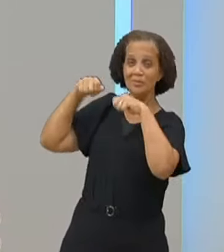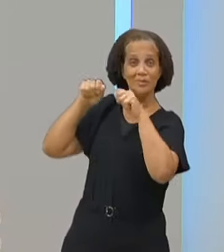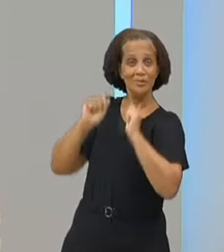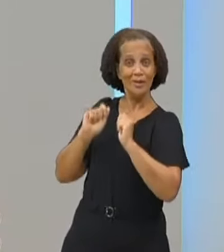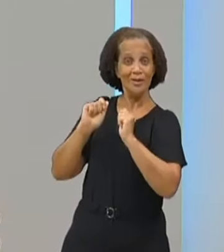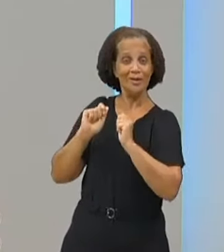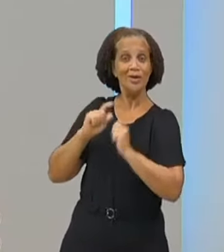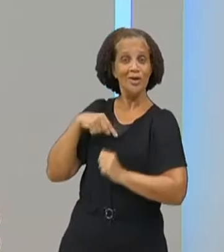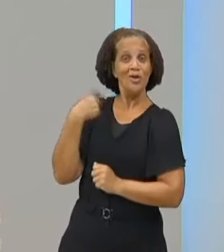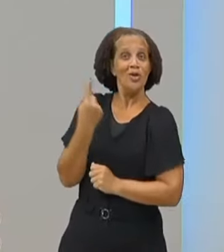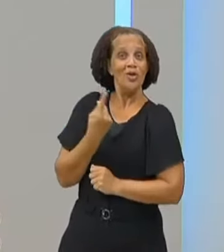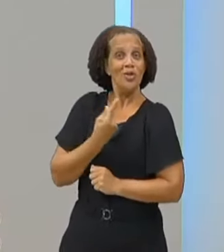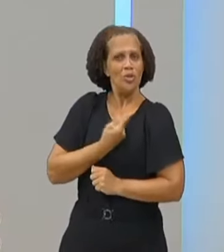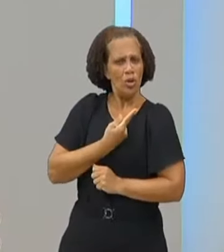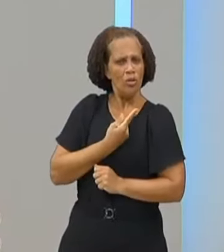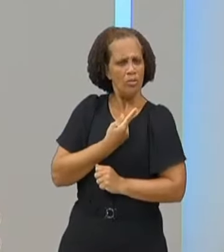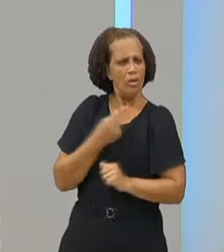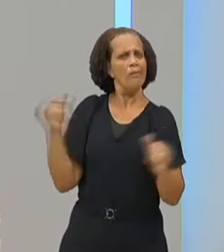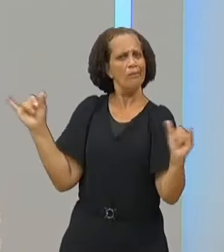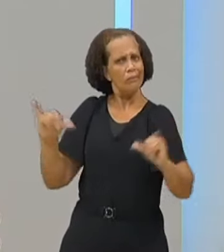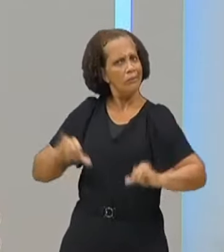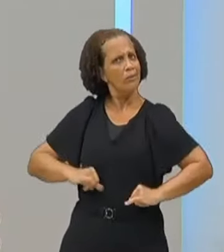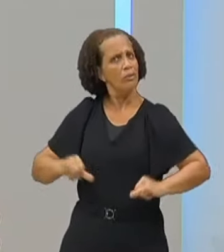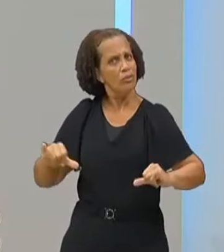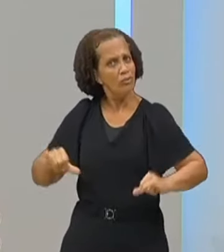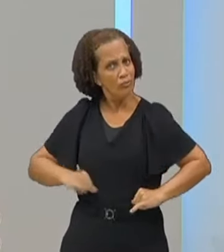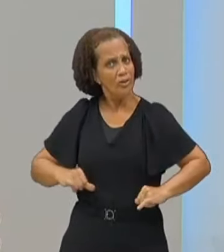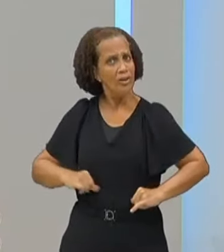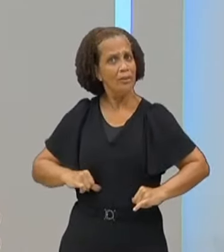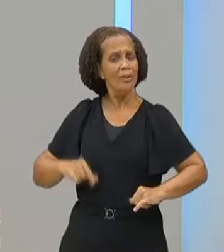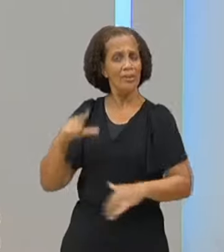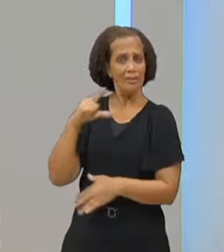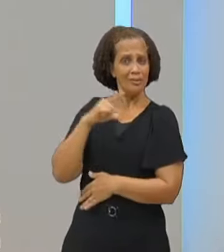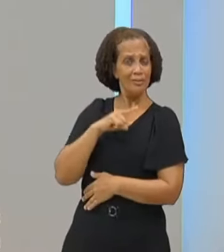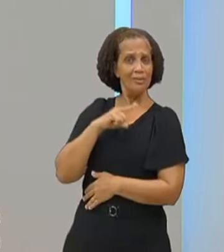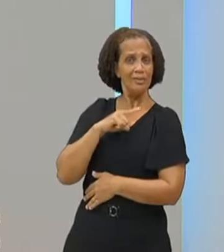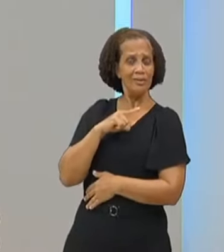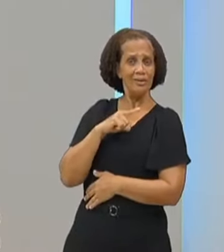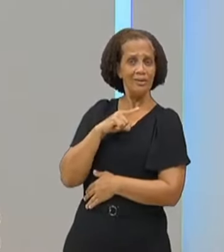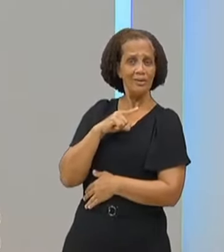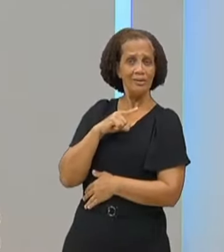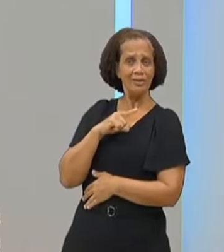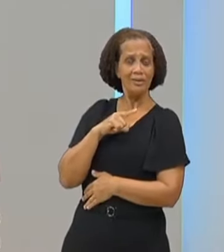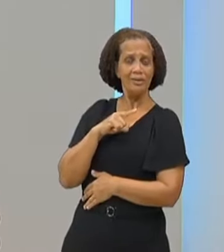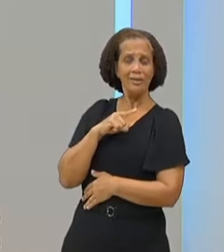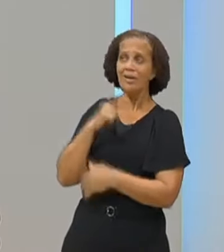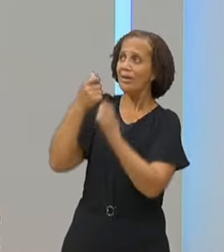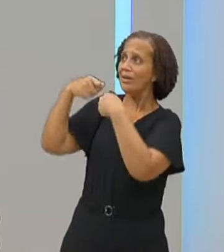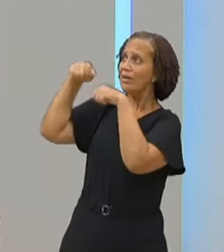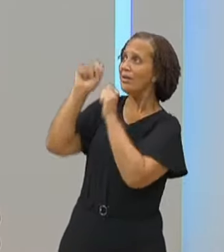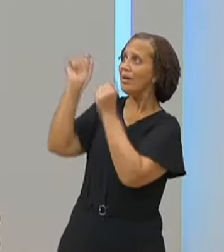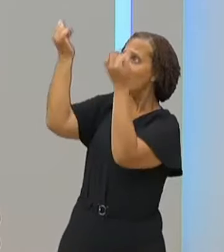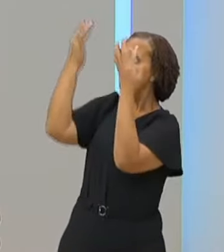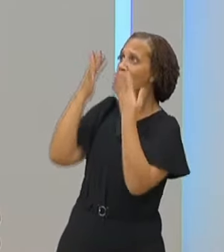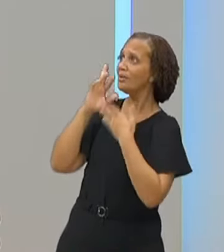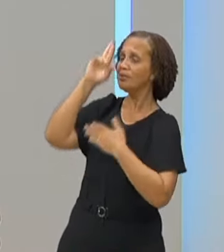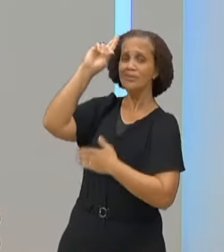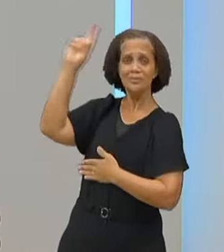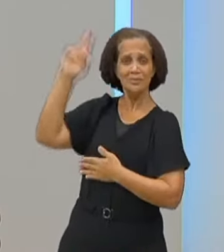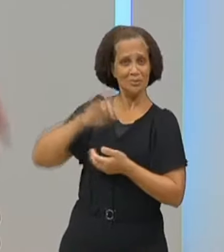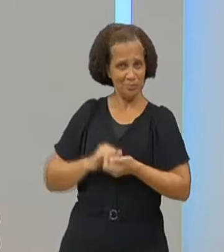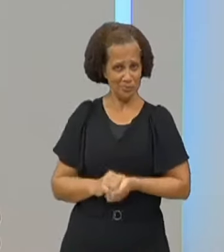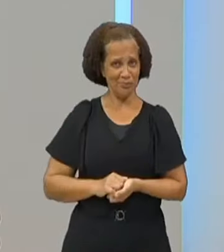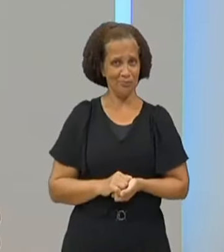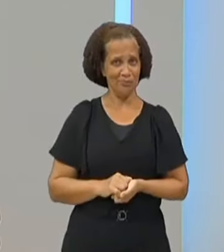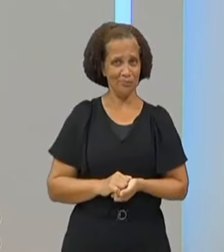dar, e que nós temos que pagar o preço para poder obter da parte de Deus estas